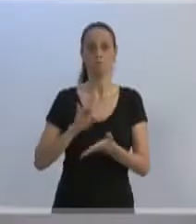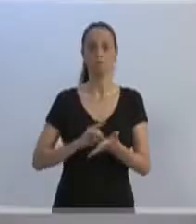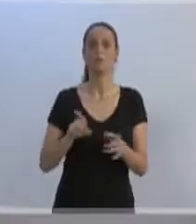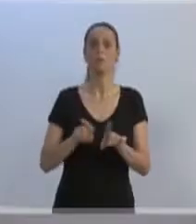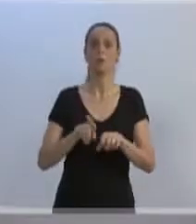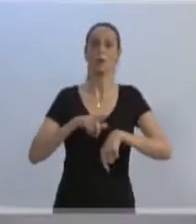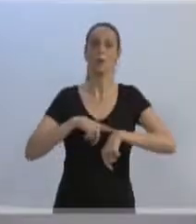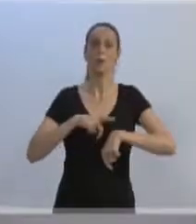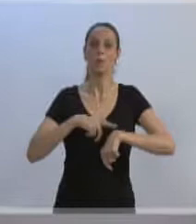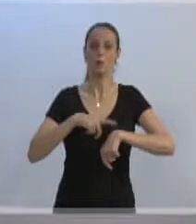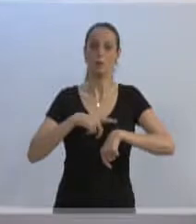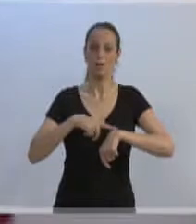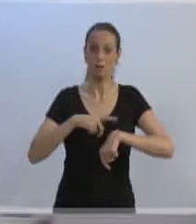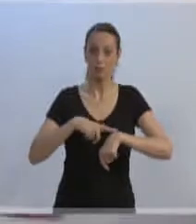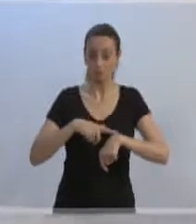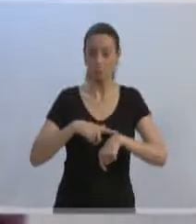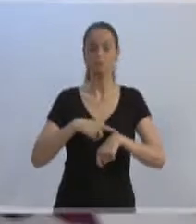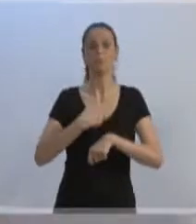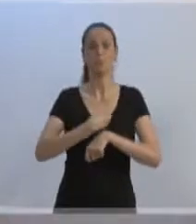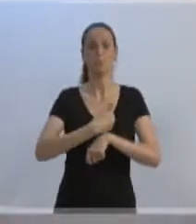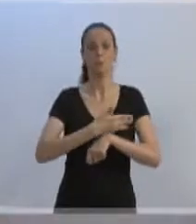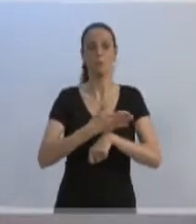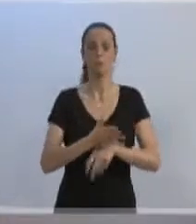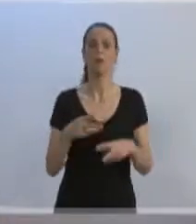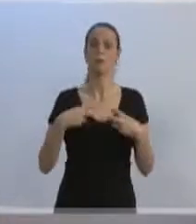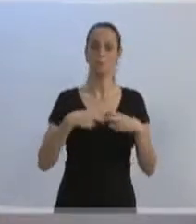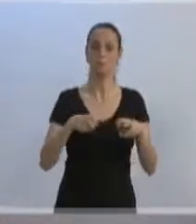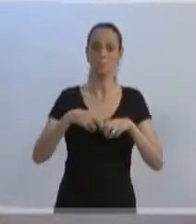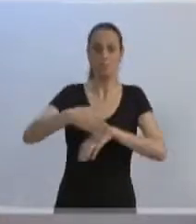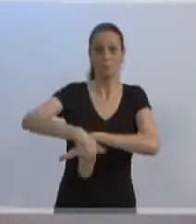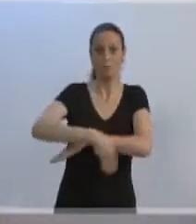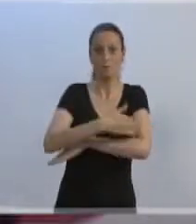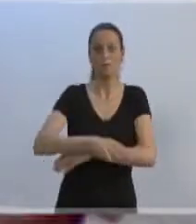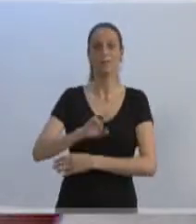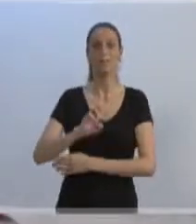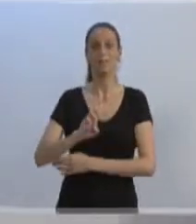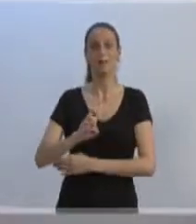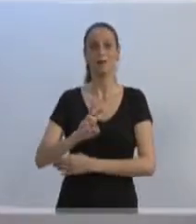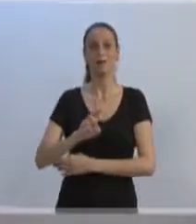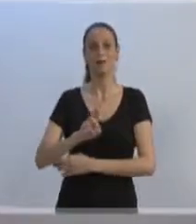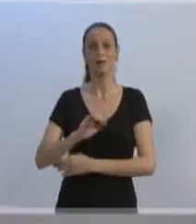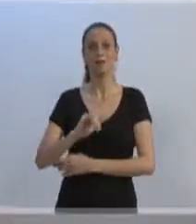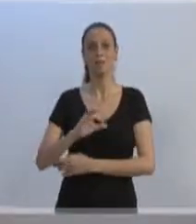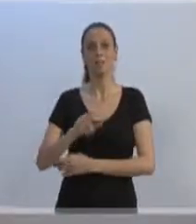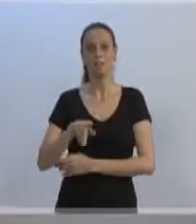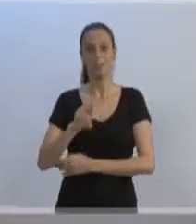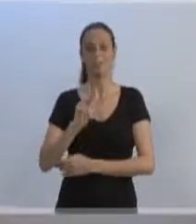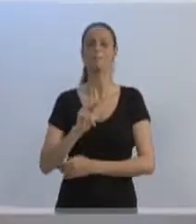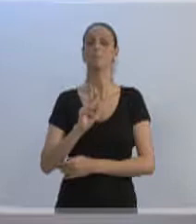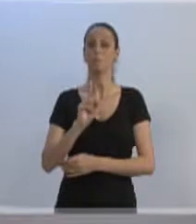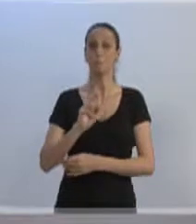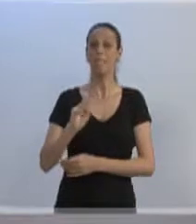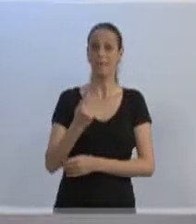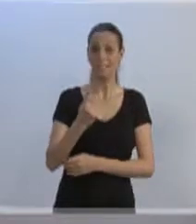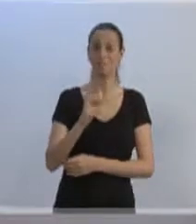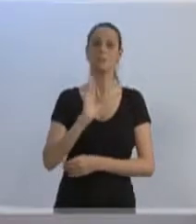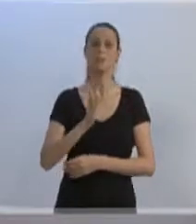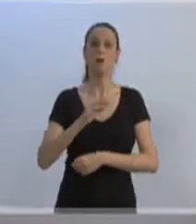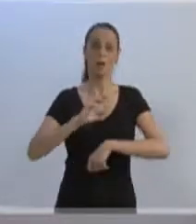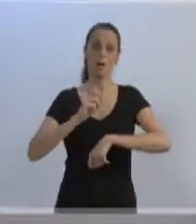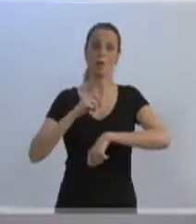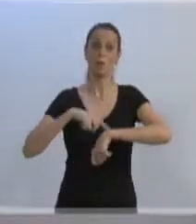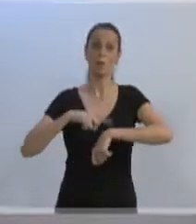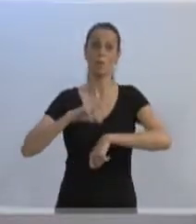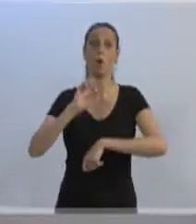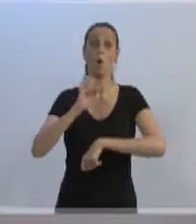ônibus horários de ônibus na rua e mayer é uma realidade e as 18 horários